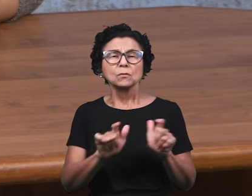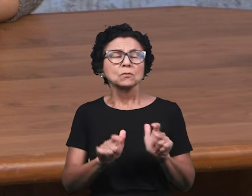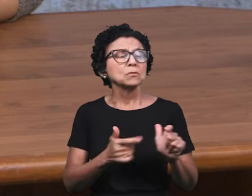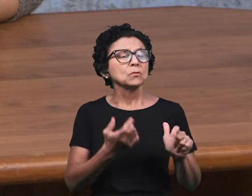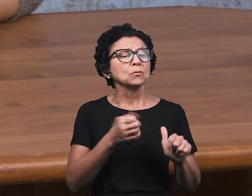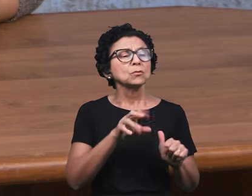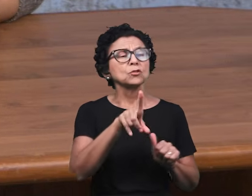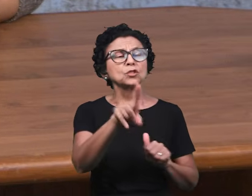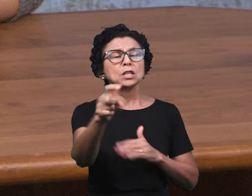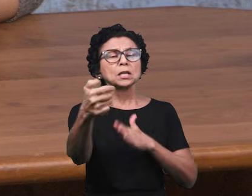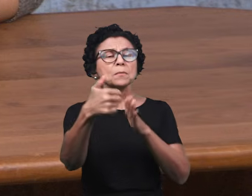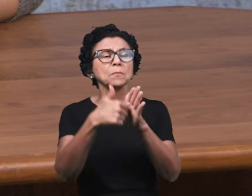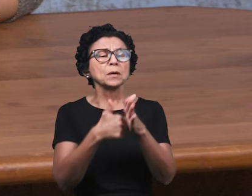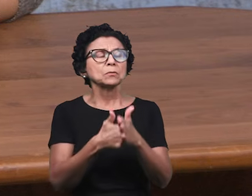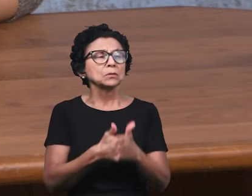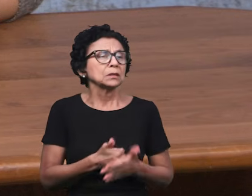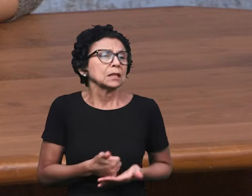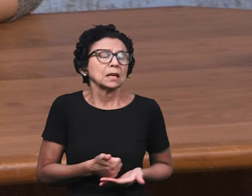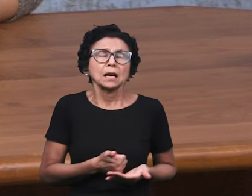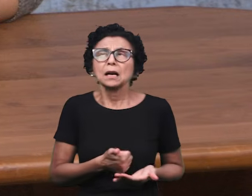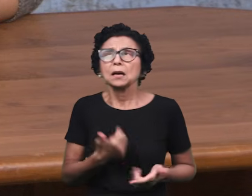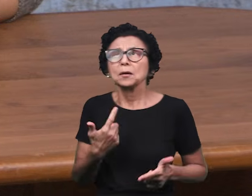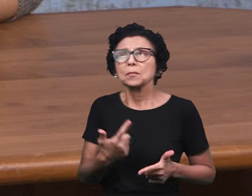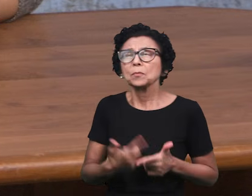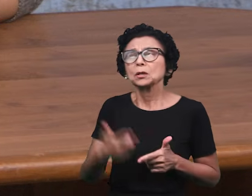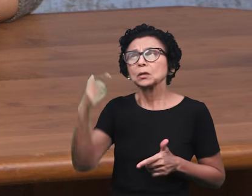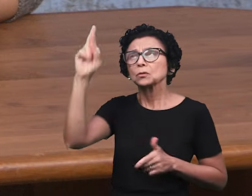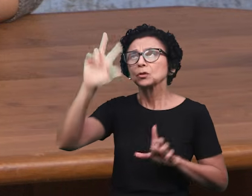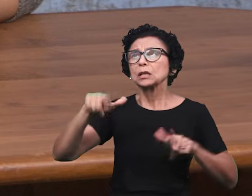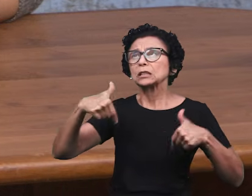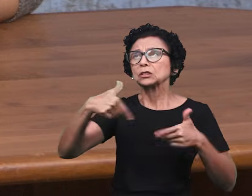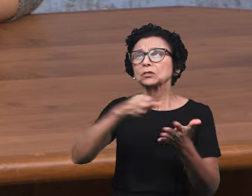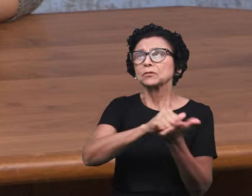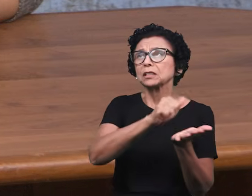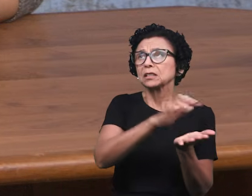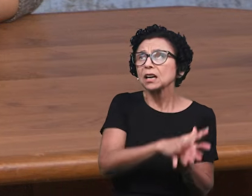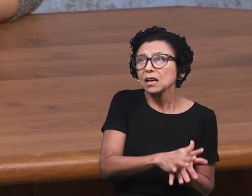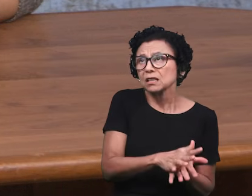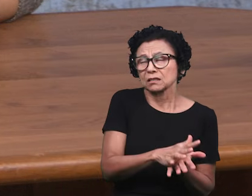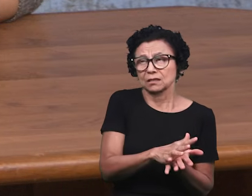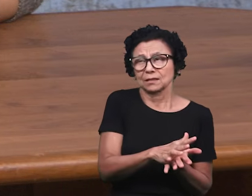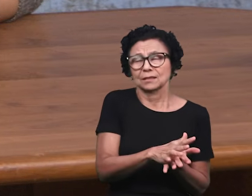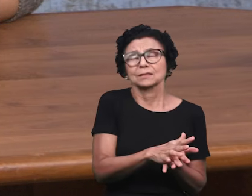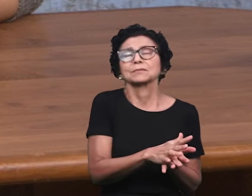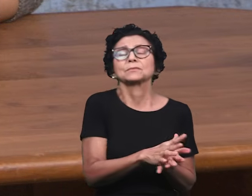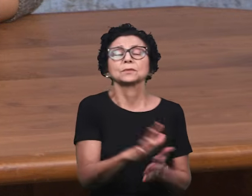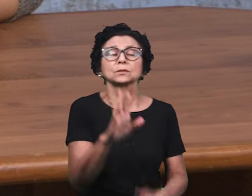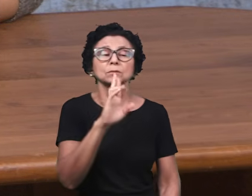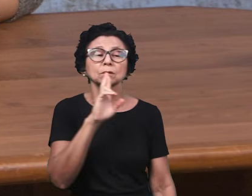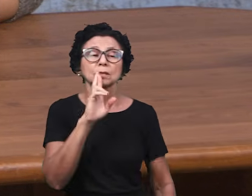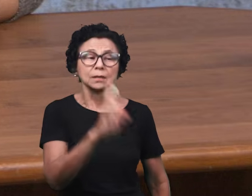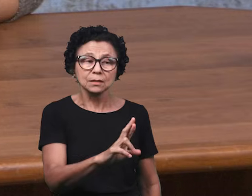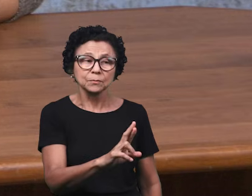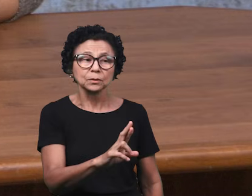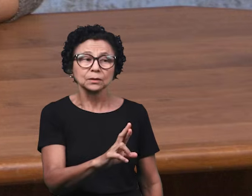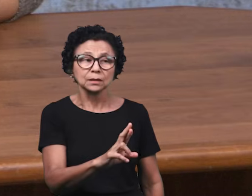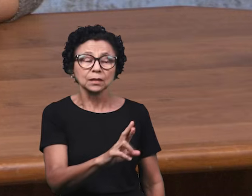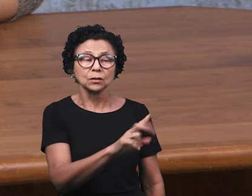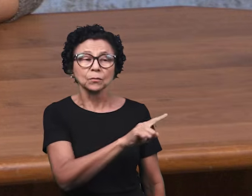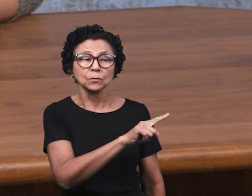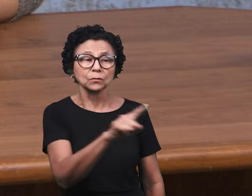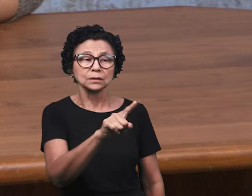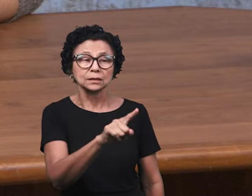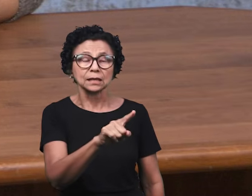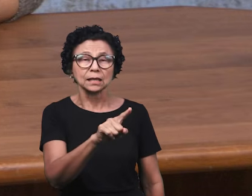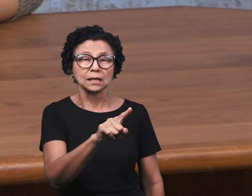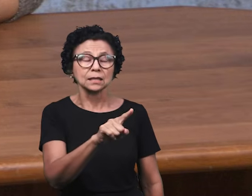fez o Senhor nosso Deus todas estas coisas? Então lhes dirás: como vós me